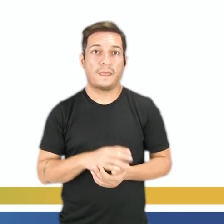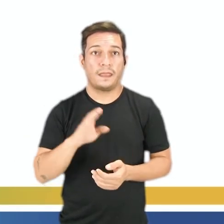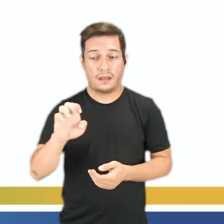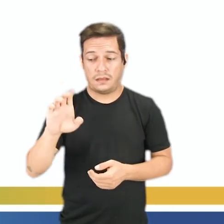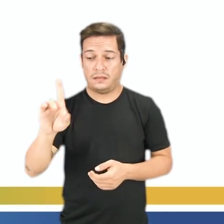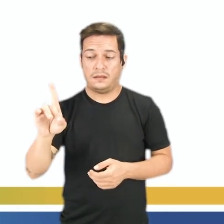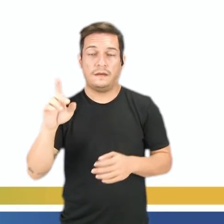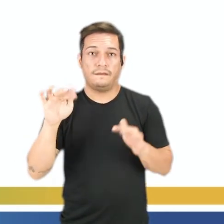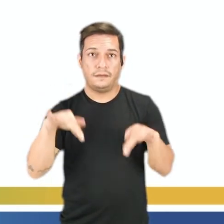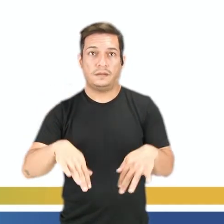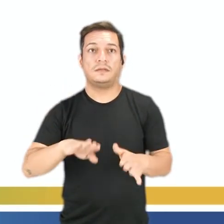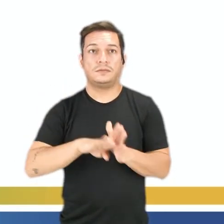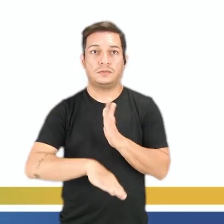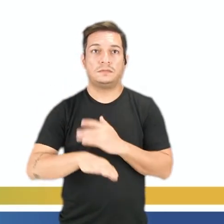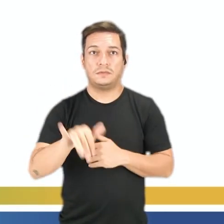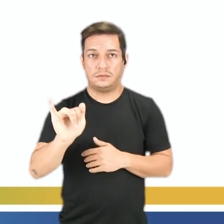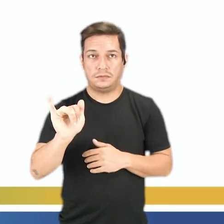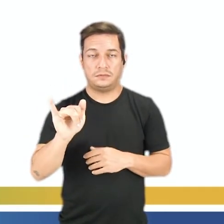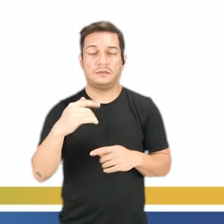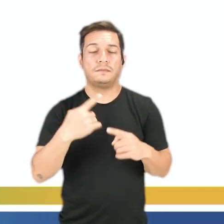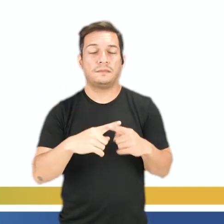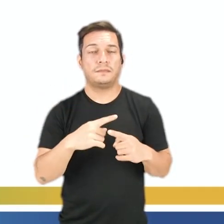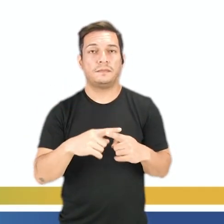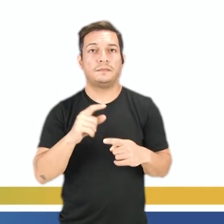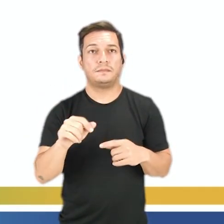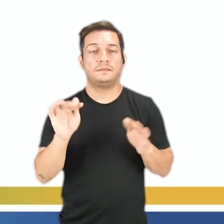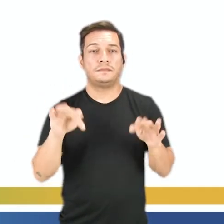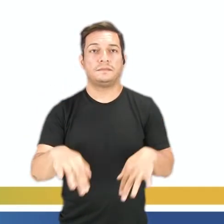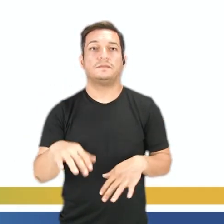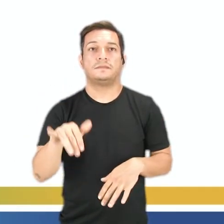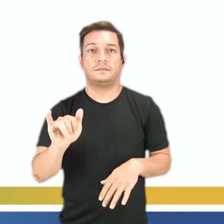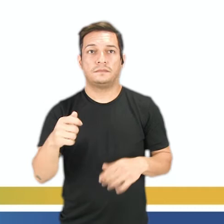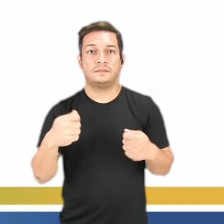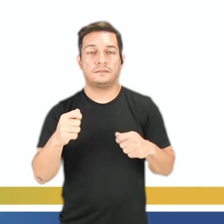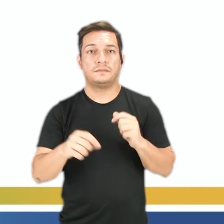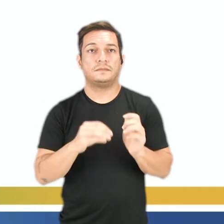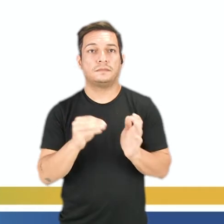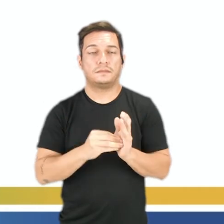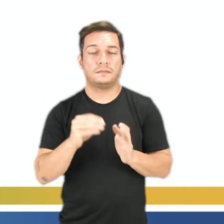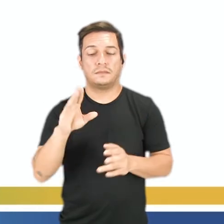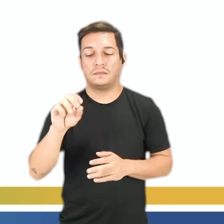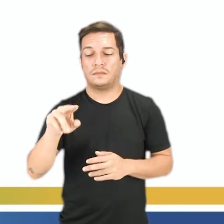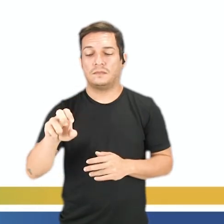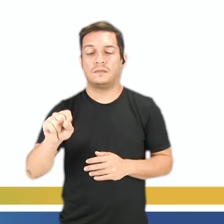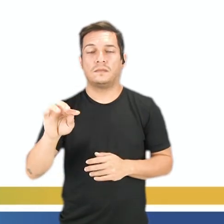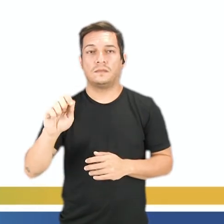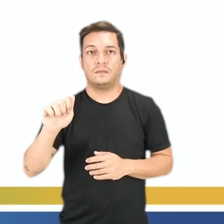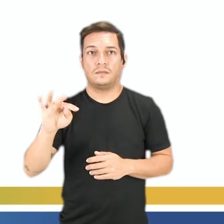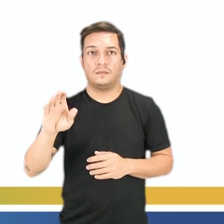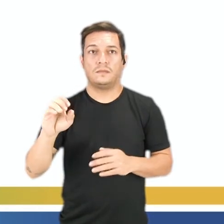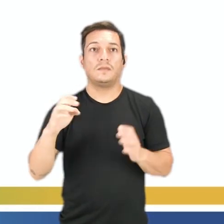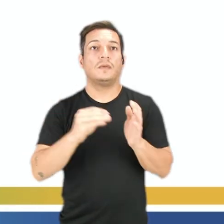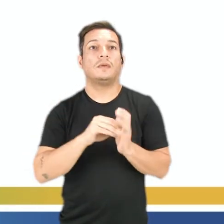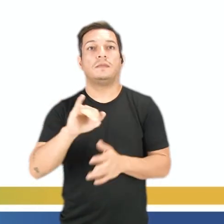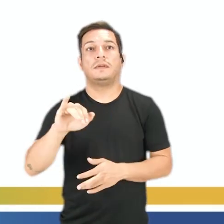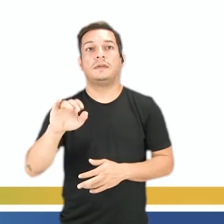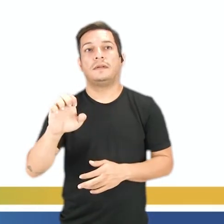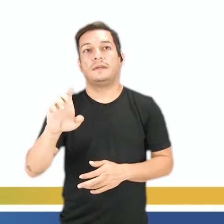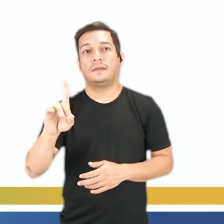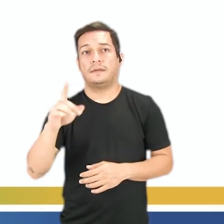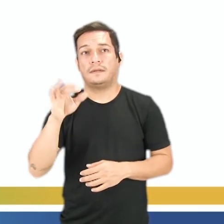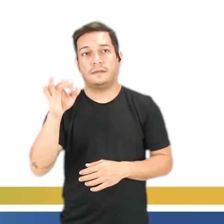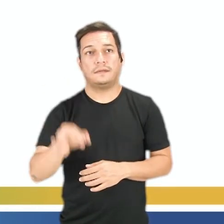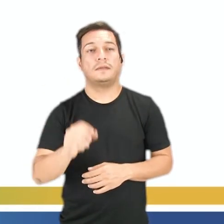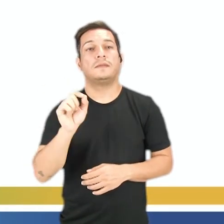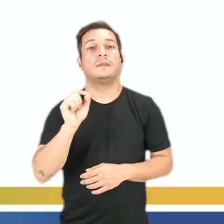ed. Aí, no caso, tiramos o y, porque termina em y precedido de consoante, e colocamos o ied.